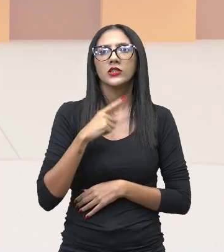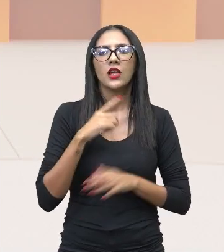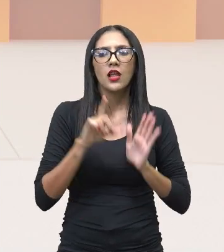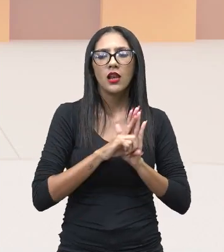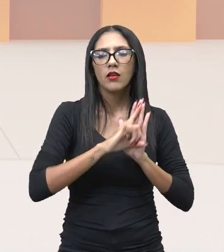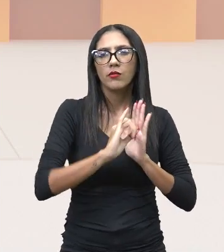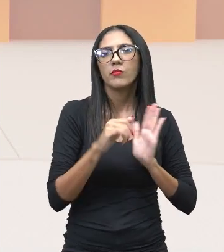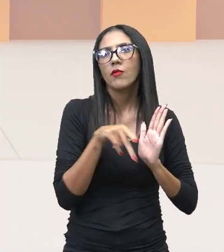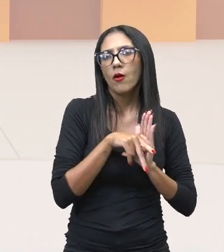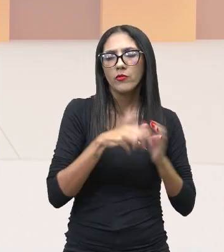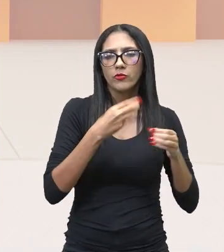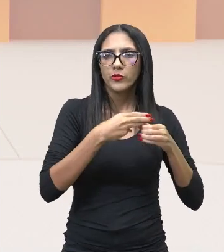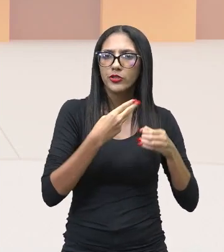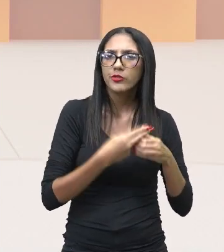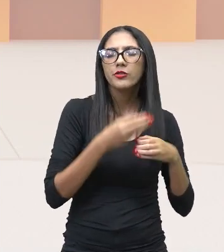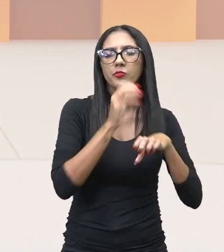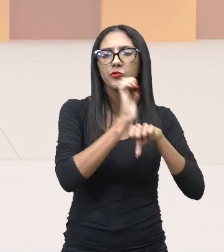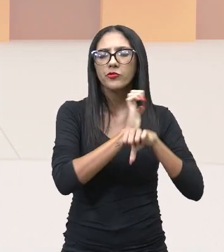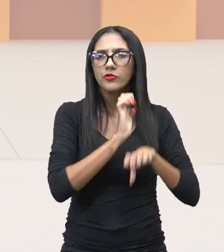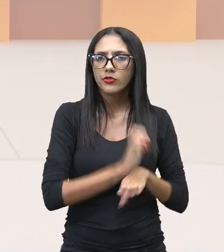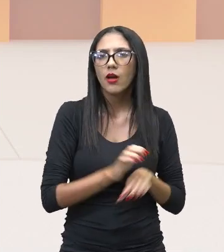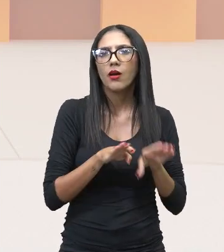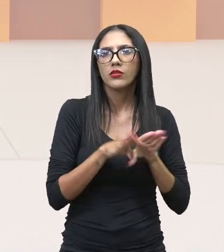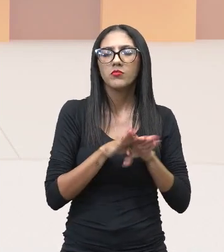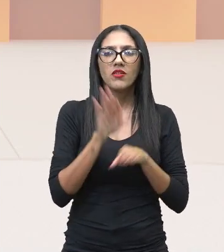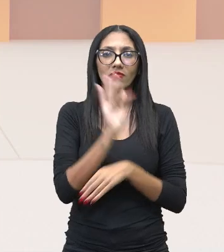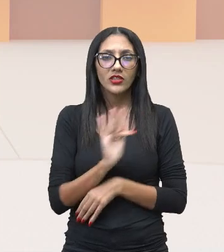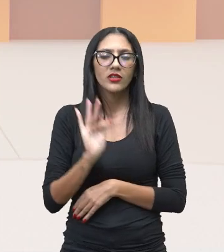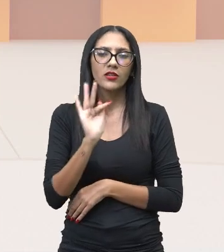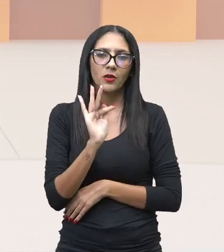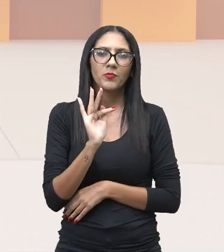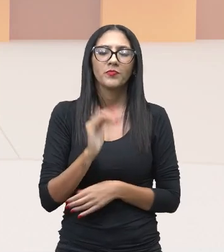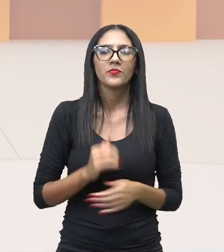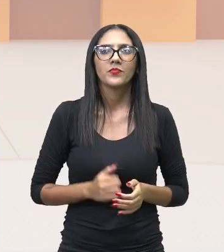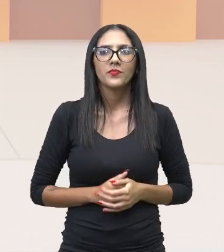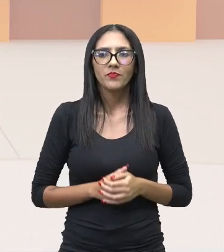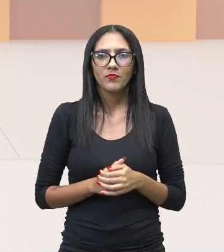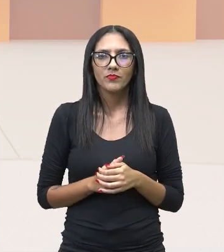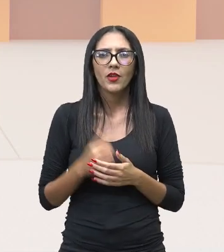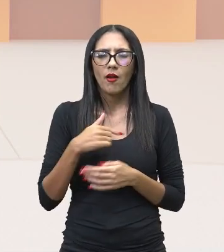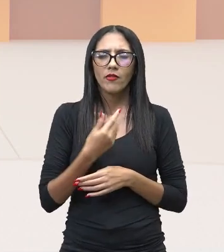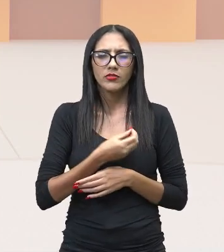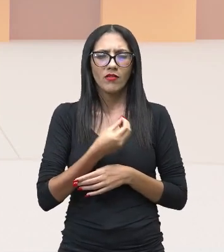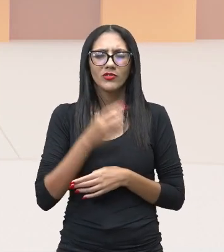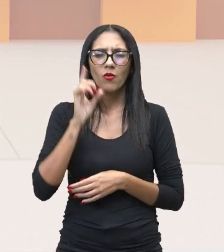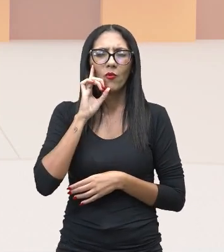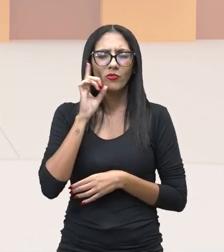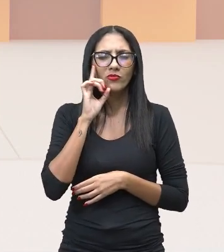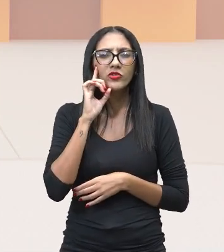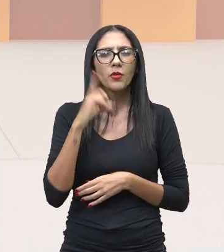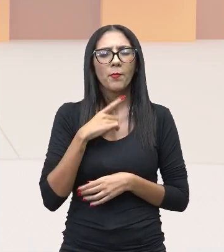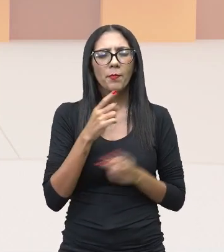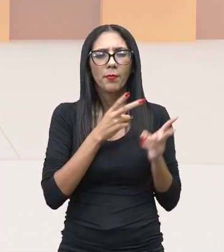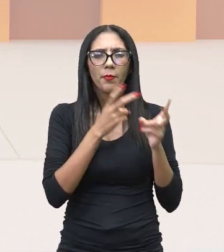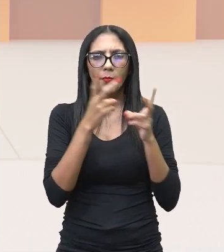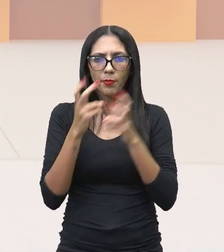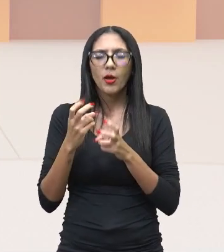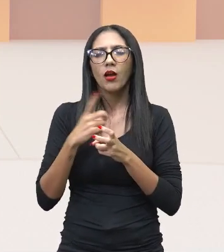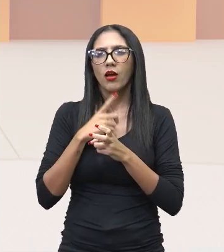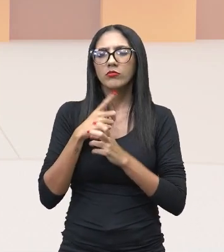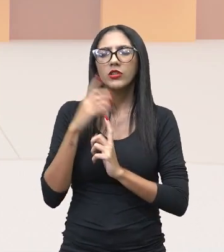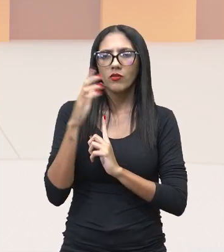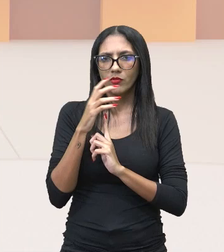tanto municipais, quanto estaduais, quanto federais, e a nossa vida, mesmo que a gente não perceba, ela é resultado disso. A